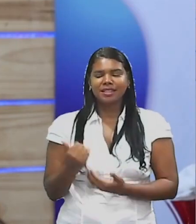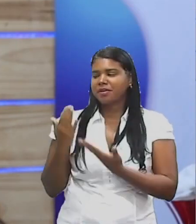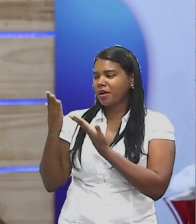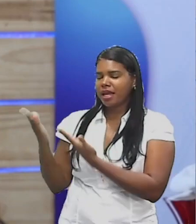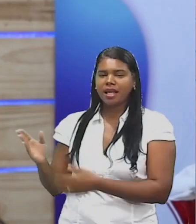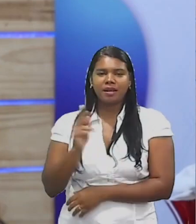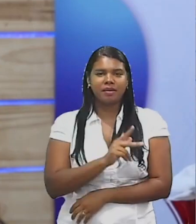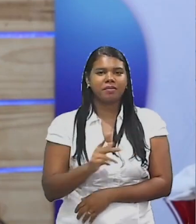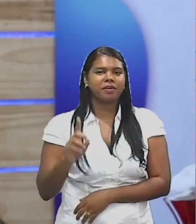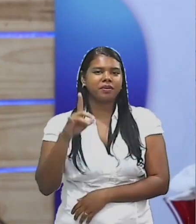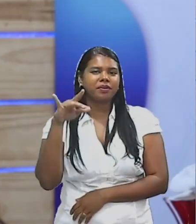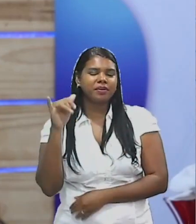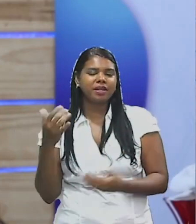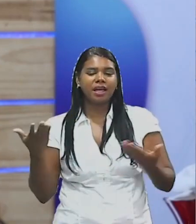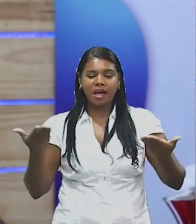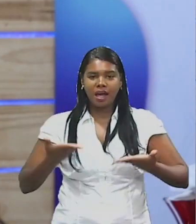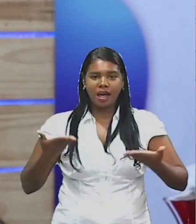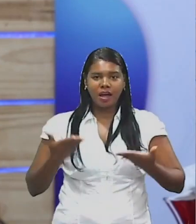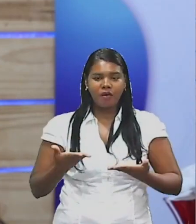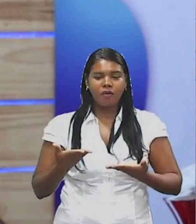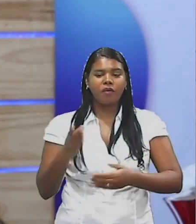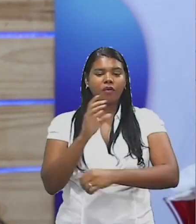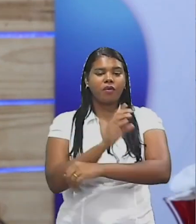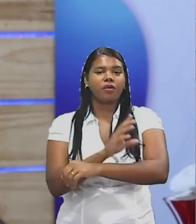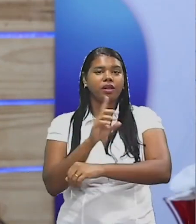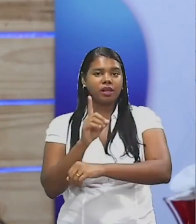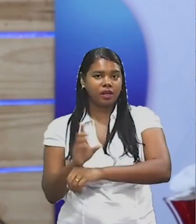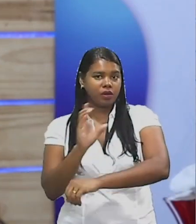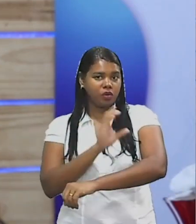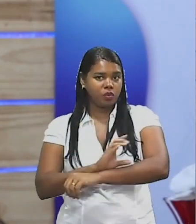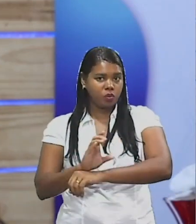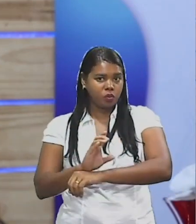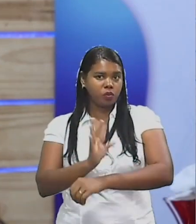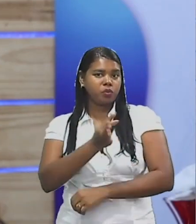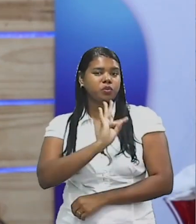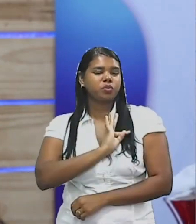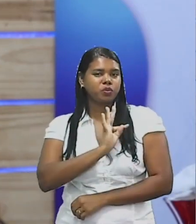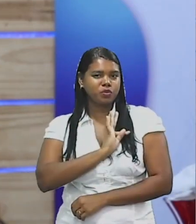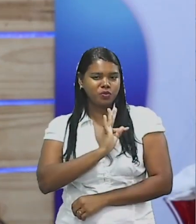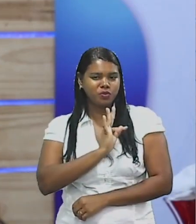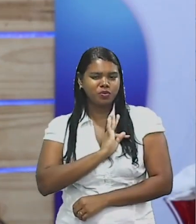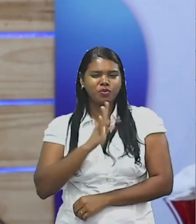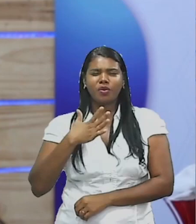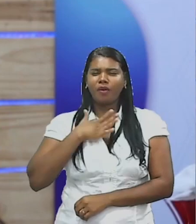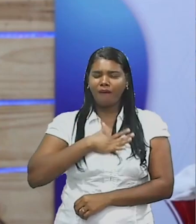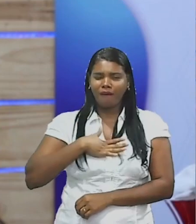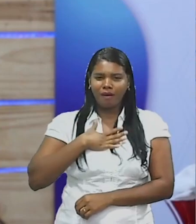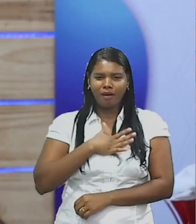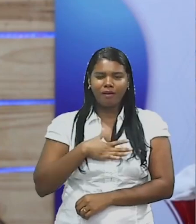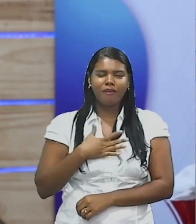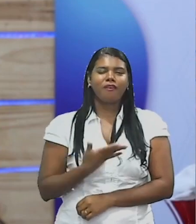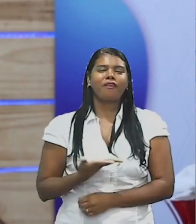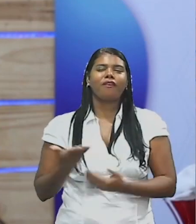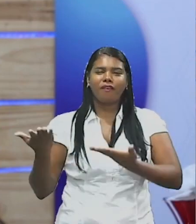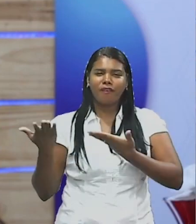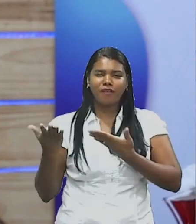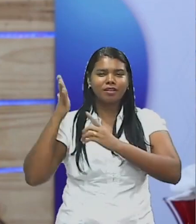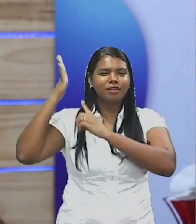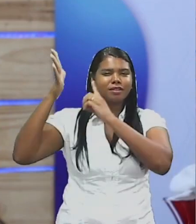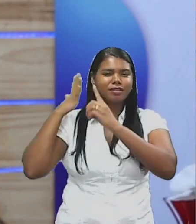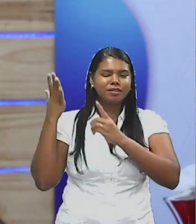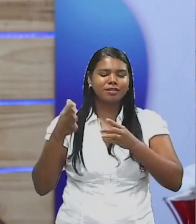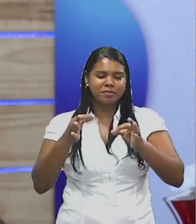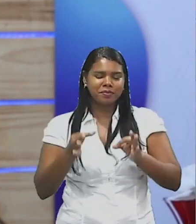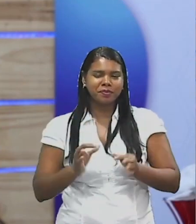Davidson Ricardo, atualmente estou como coordenador do curso técnico em administração e espero que você goste bastante do nosso evento, tá